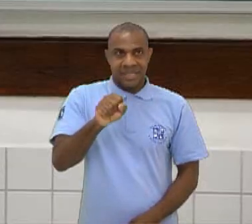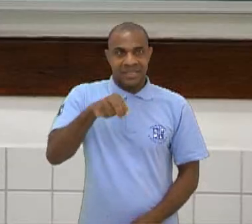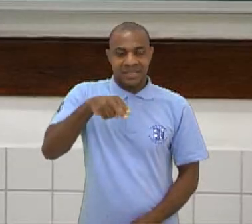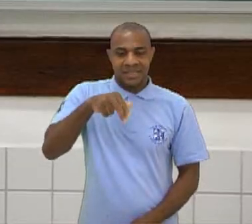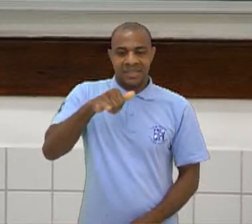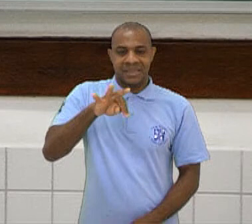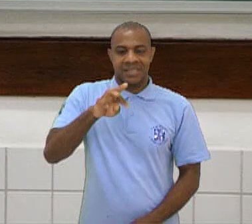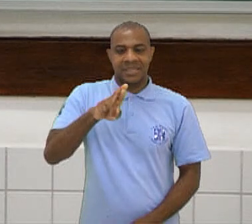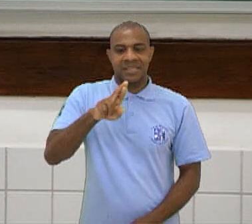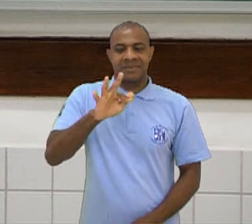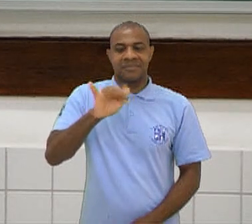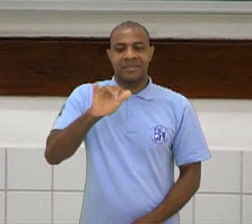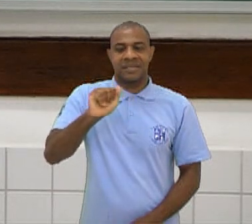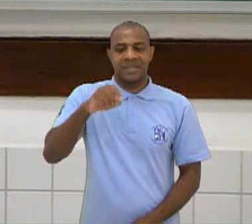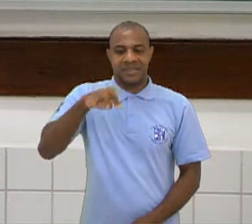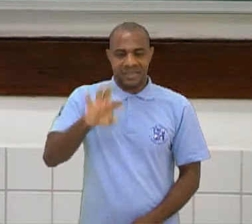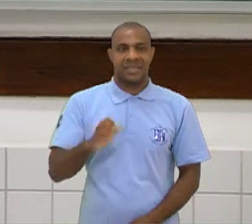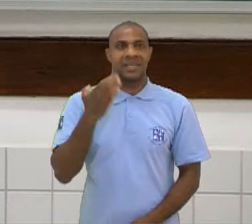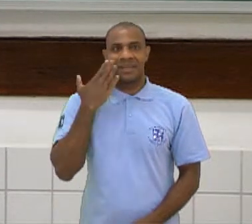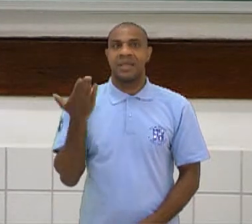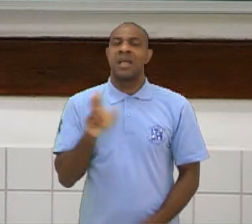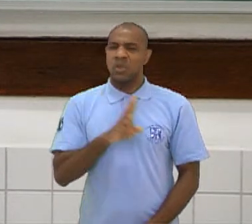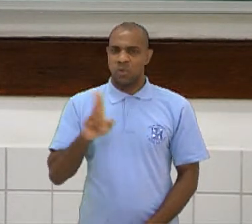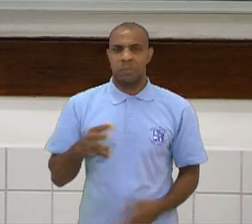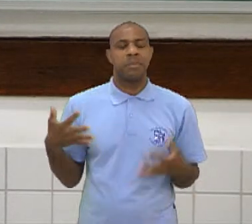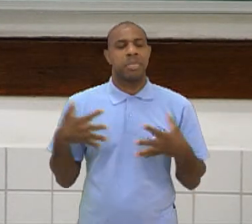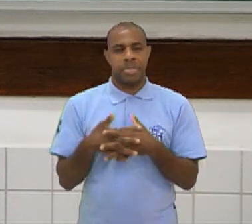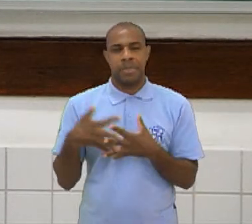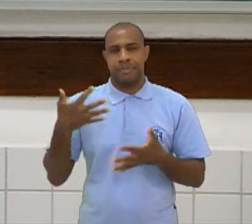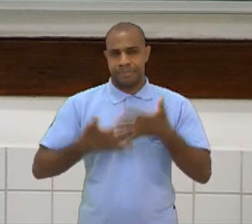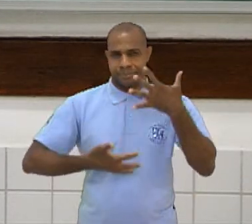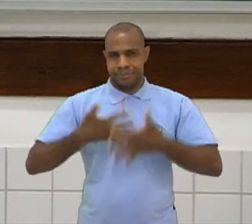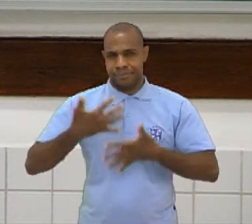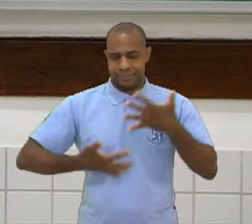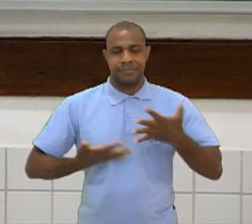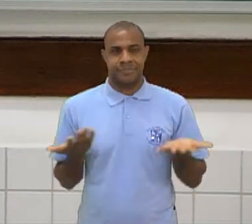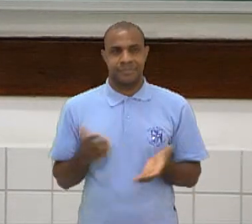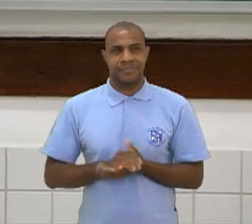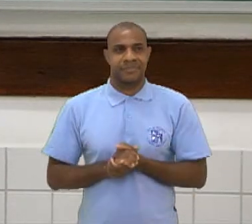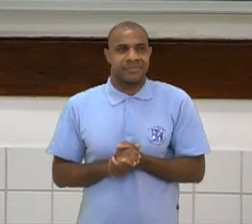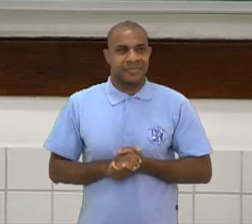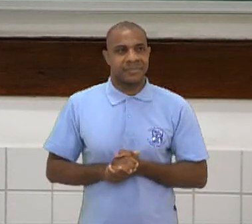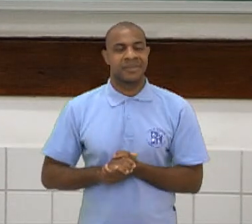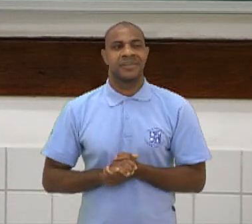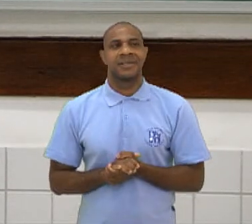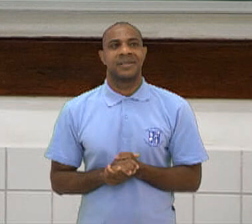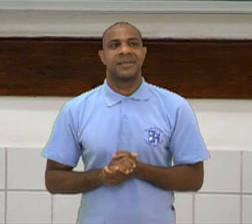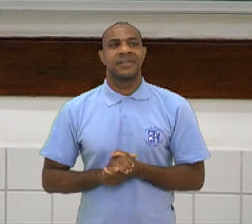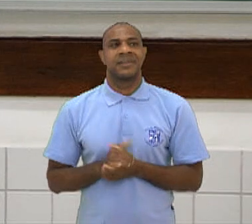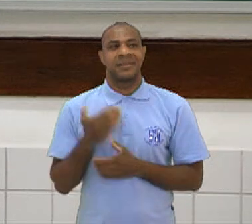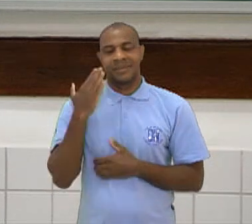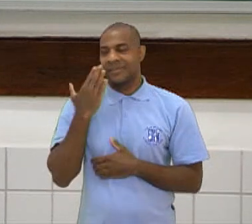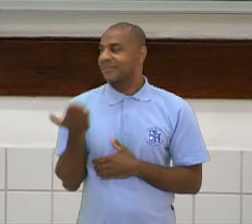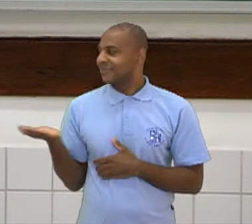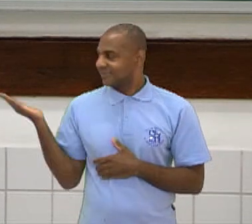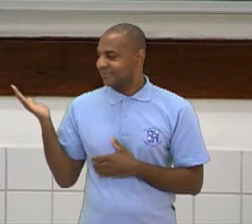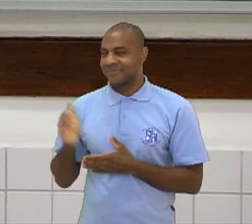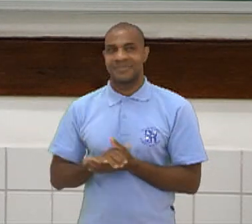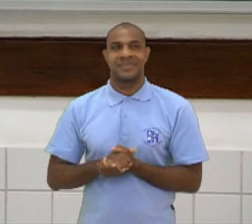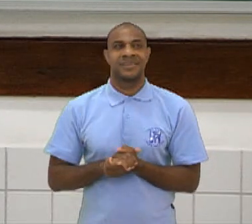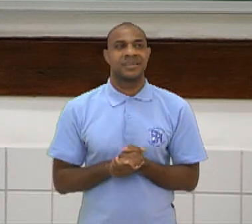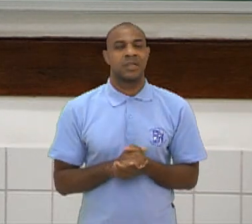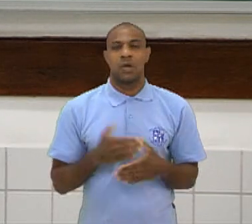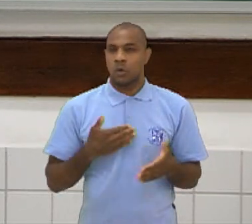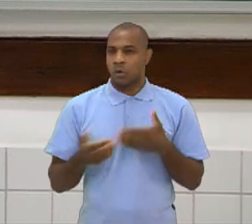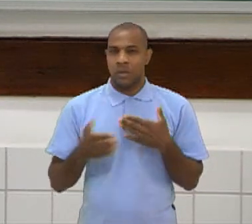nome? Eu sei, né? O ciclo do nitrogênio ele é um pouco mais complicadinho do que os outros, mas nada que você não dê conta, tenho certeza, tá? E qualquer coisa, tire dúvida com